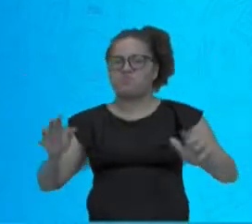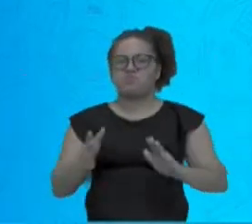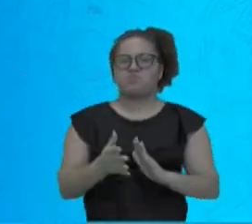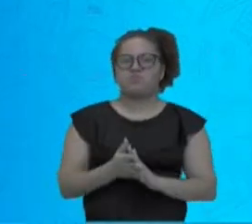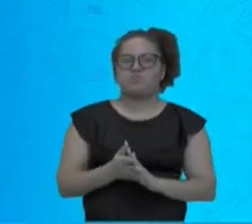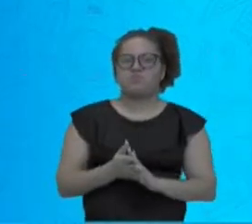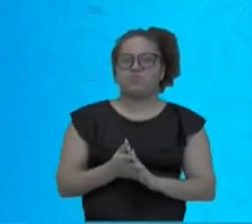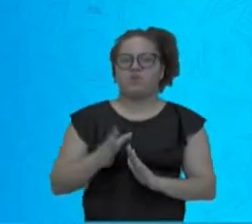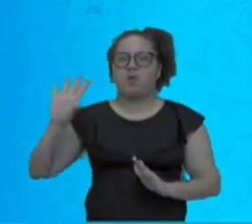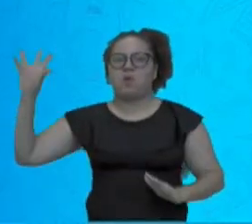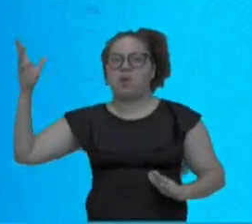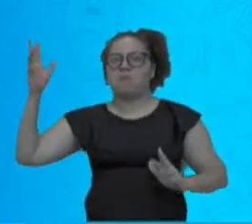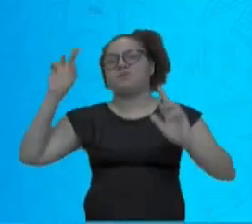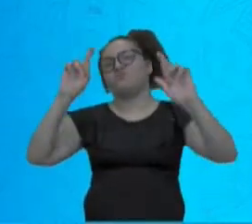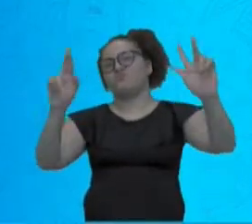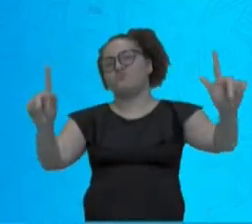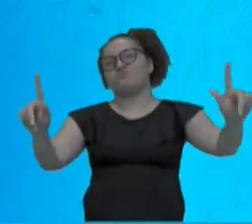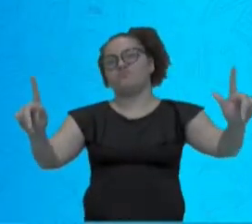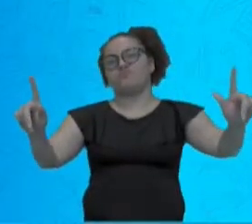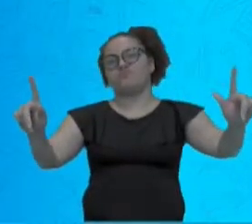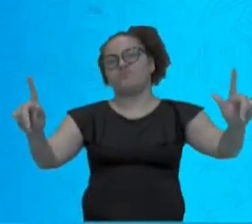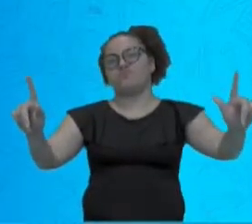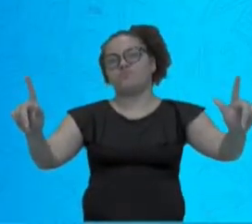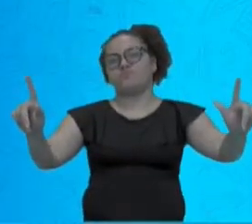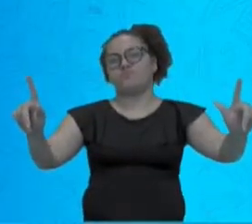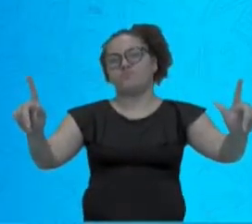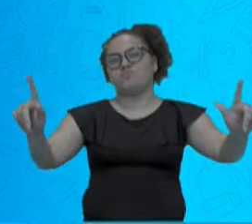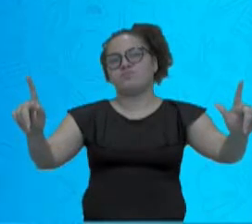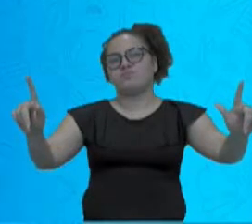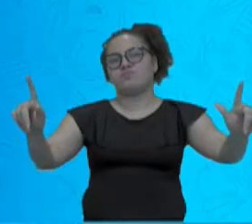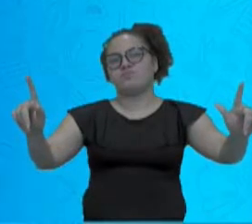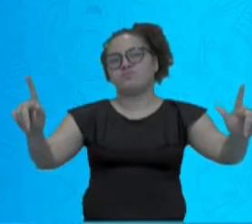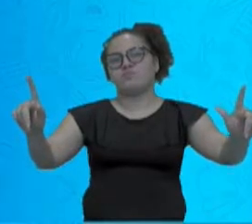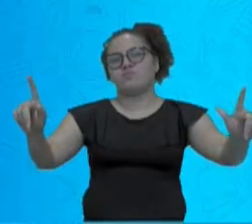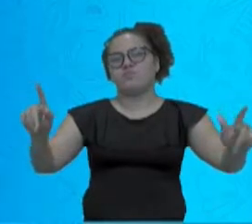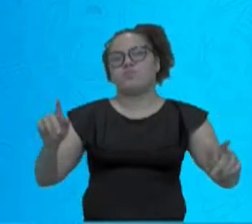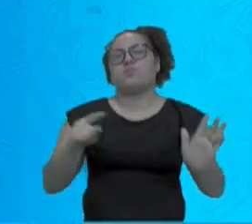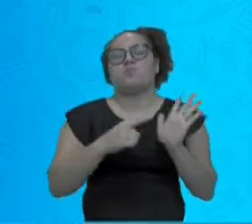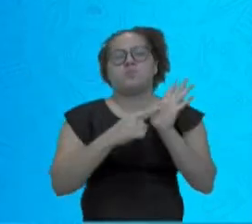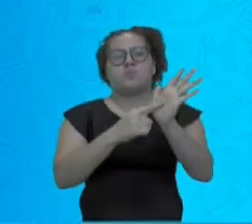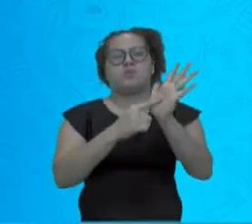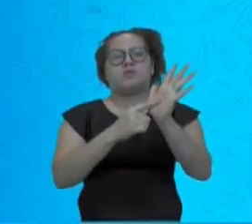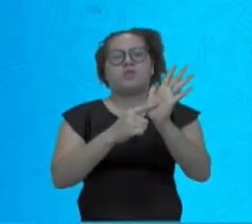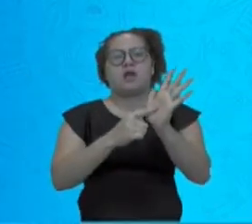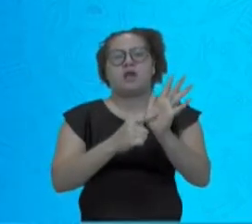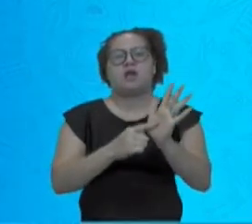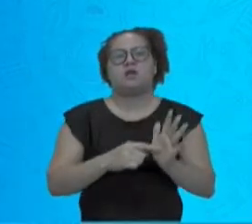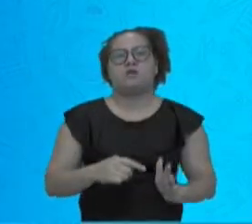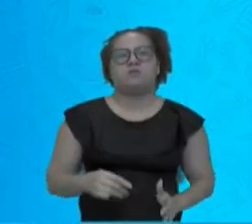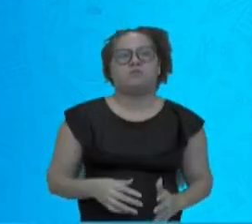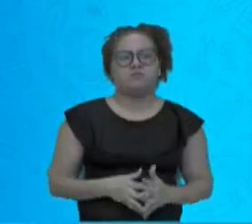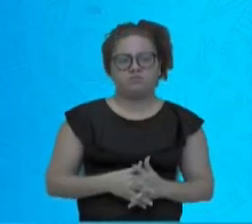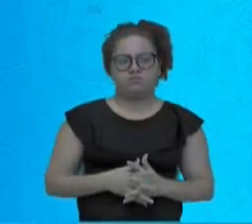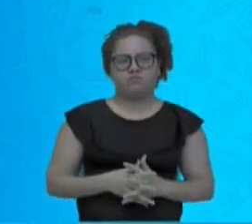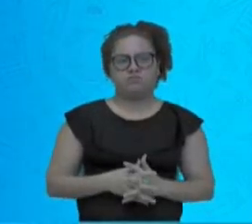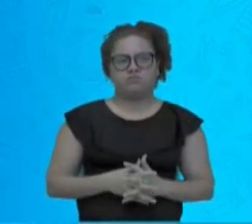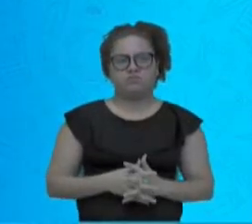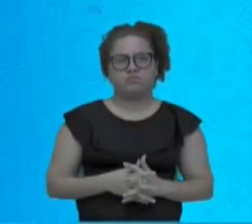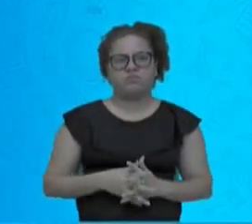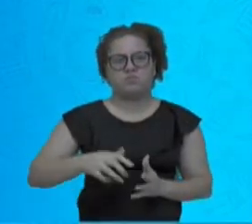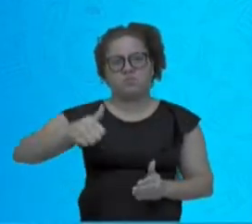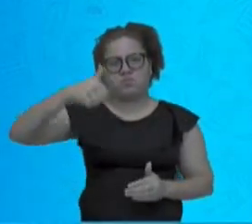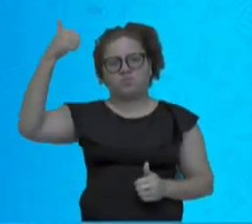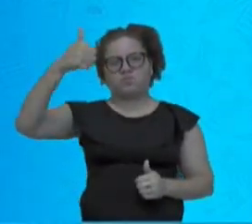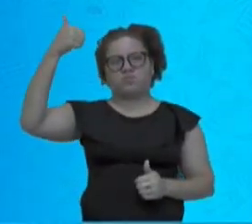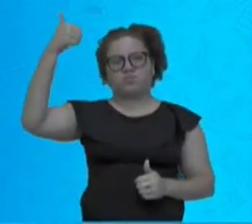um clima. Eu vou falar sobre os principais, ok? O primeiro que nós vamos